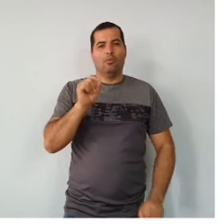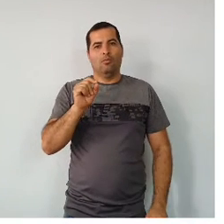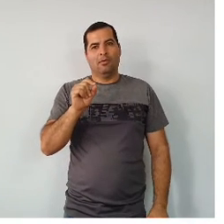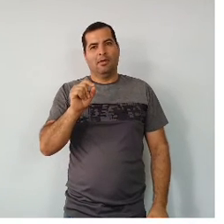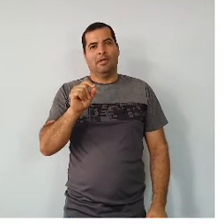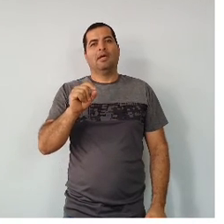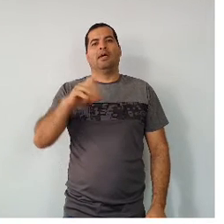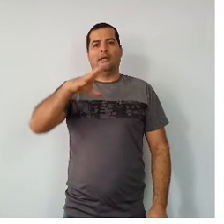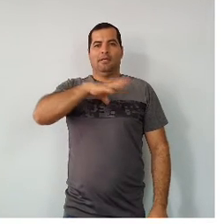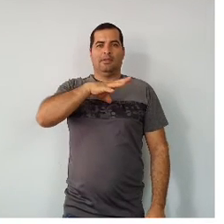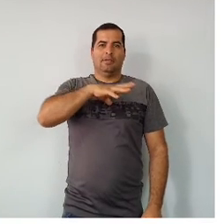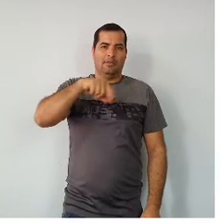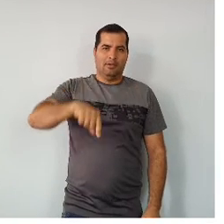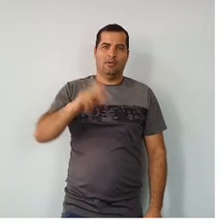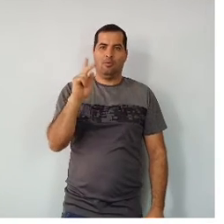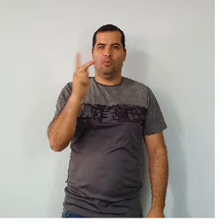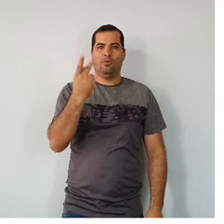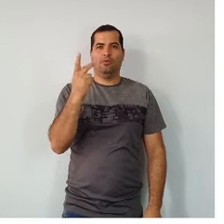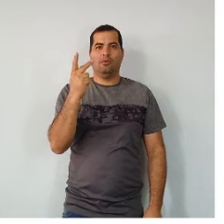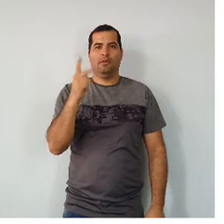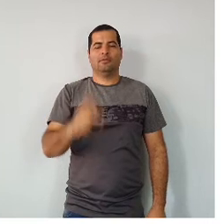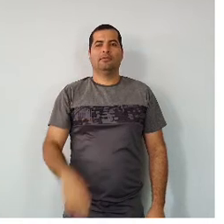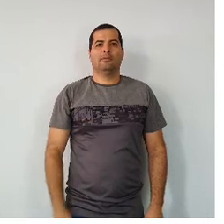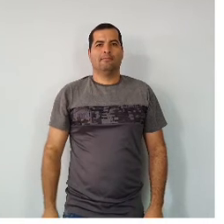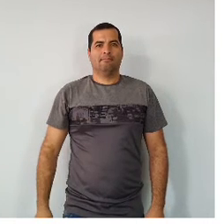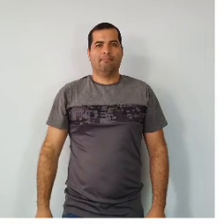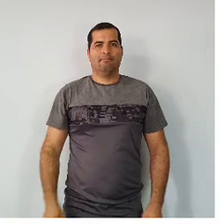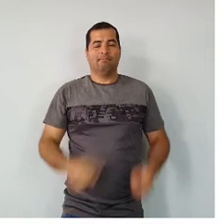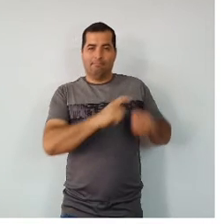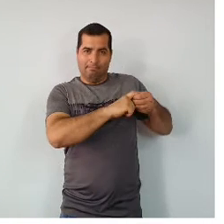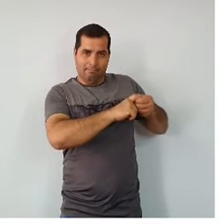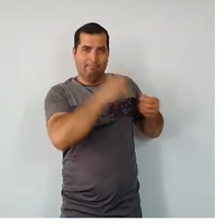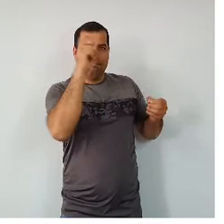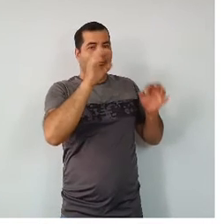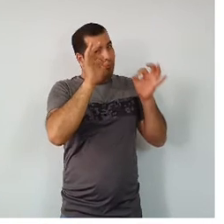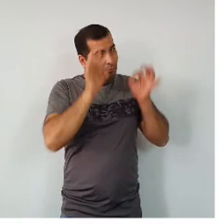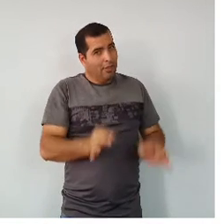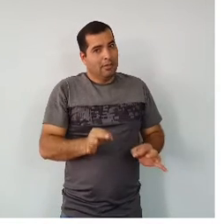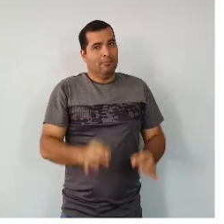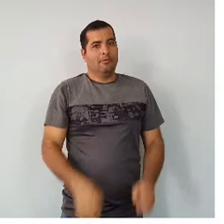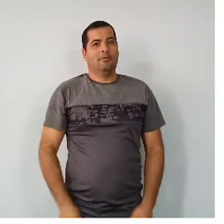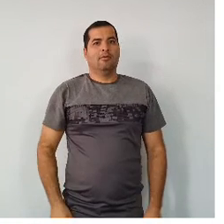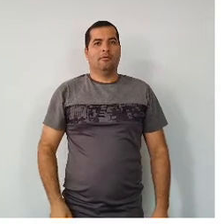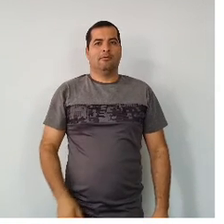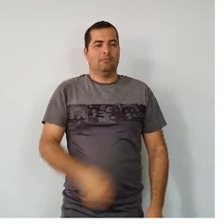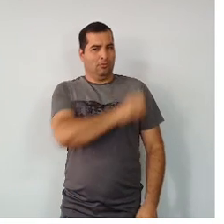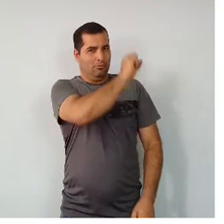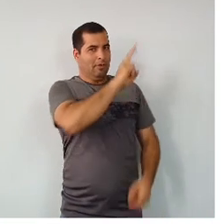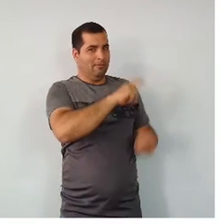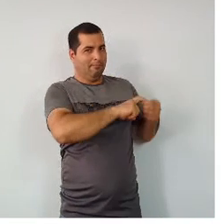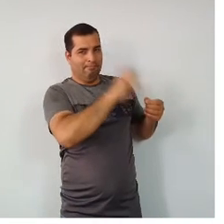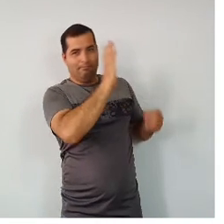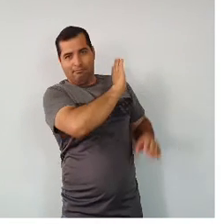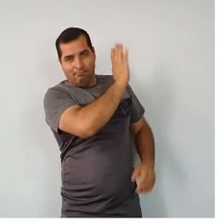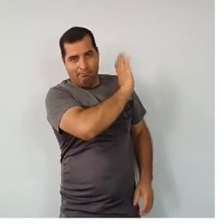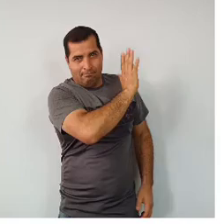assim o nosso município aqui, ó, de Hortolândia. Ele emancipou-se então de Sumaré.